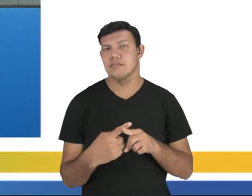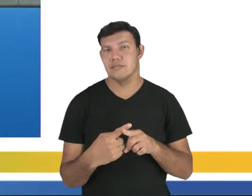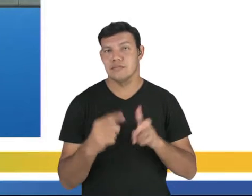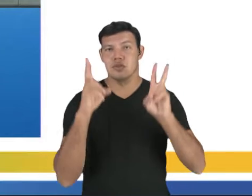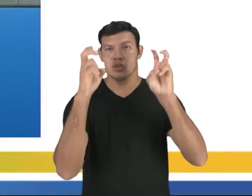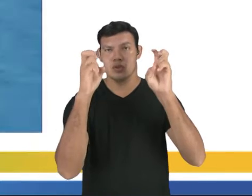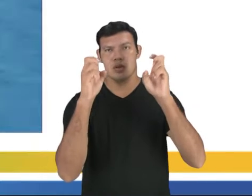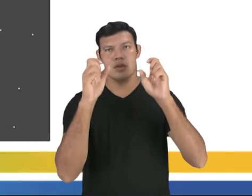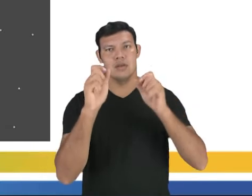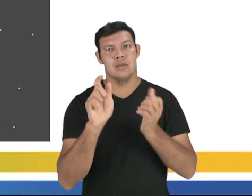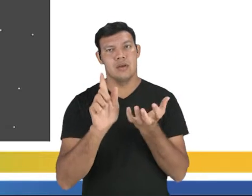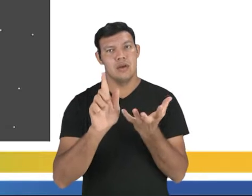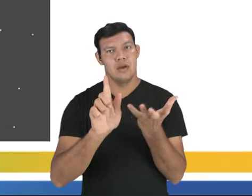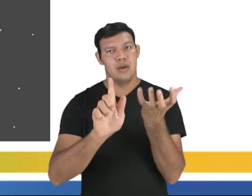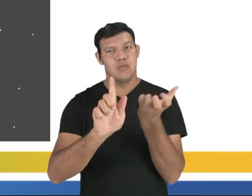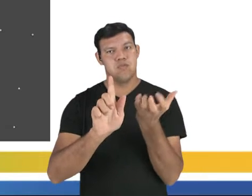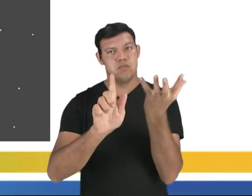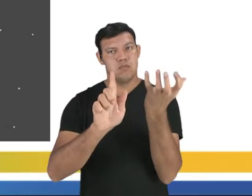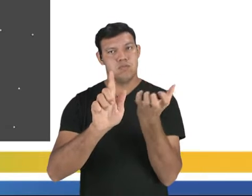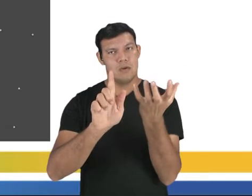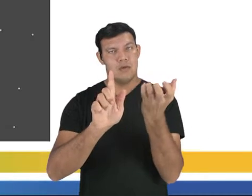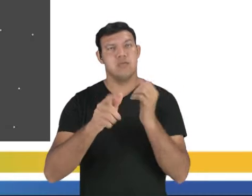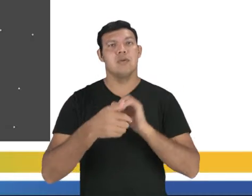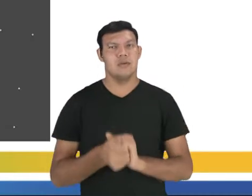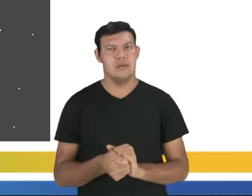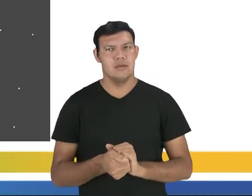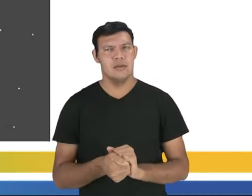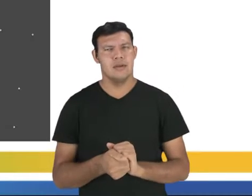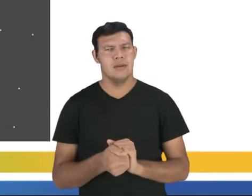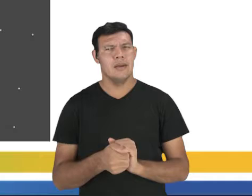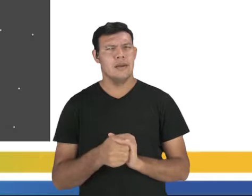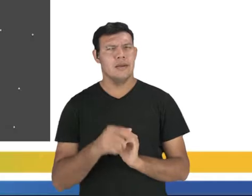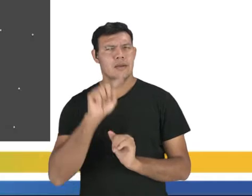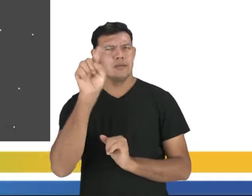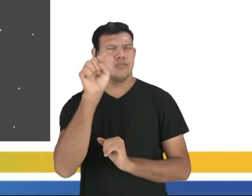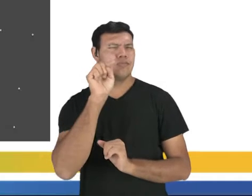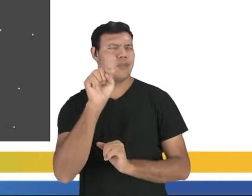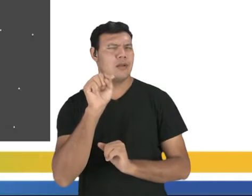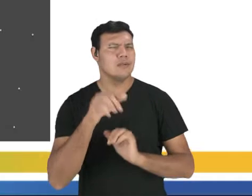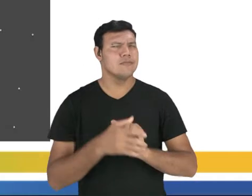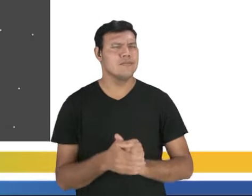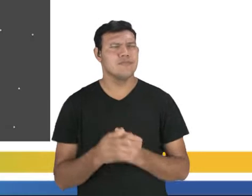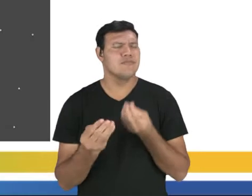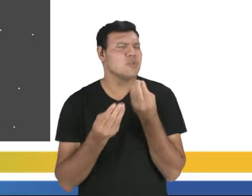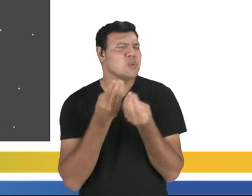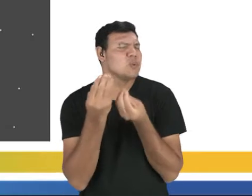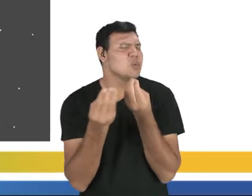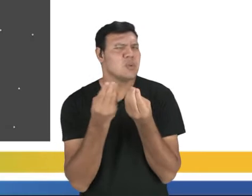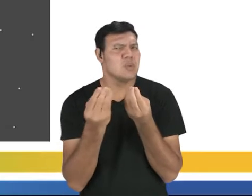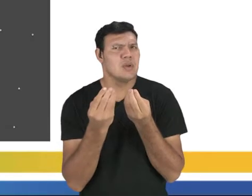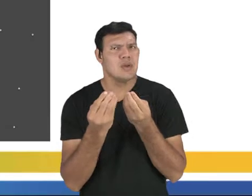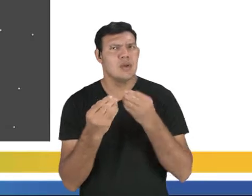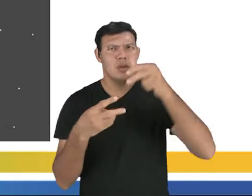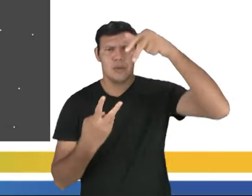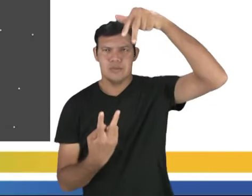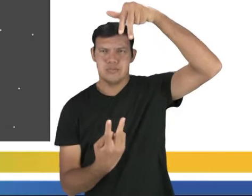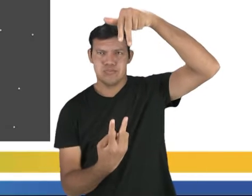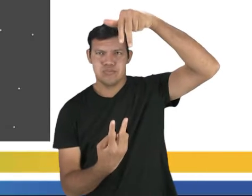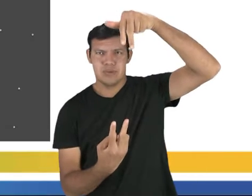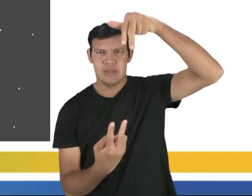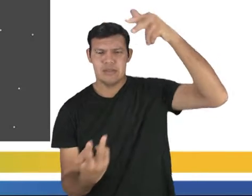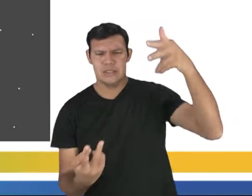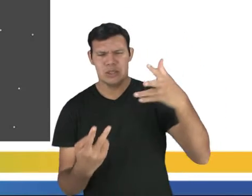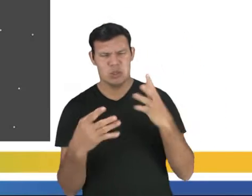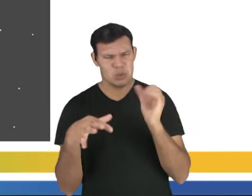é gravitação universal, o nosso questionamento é o que mantém essas pessoas assim, né?